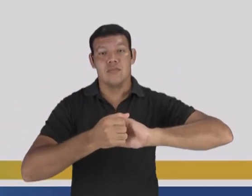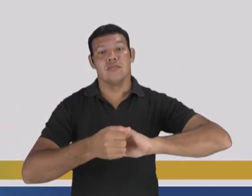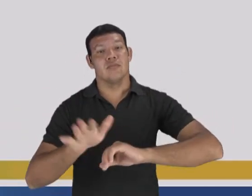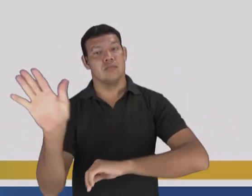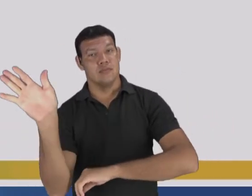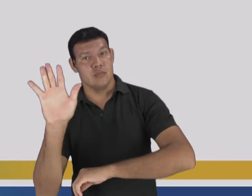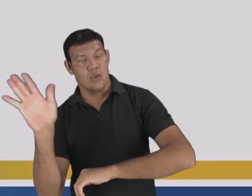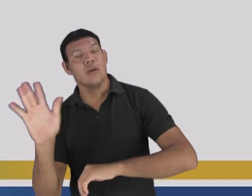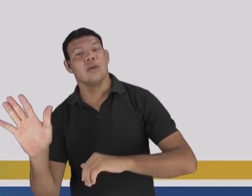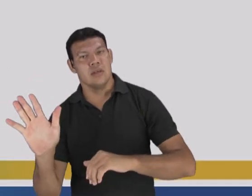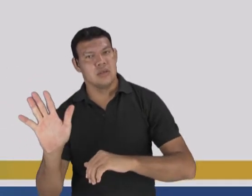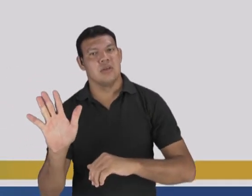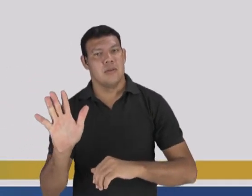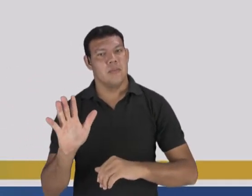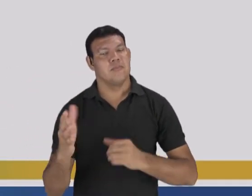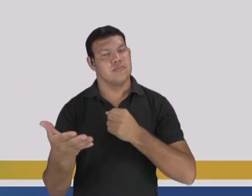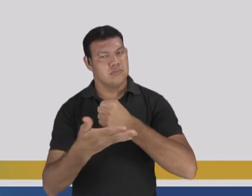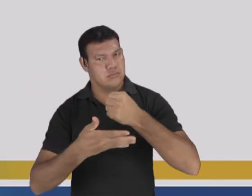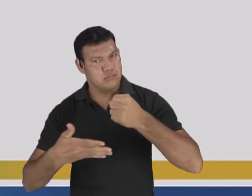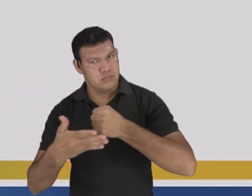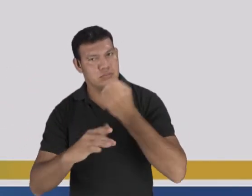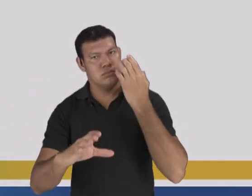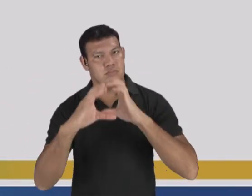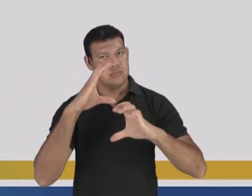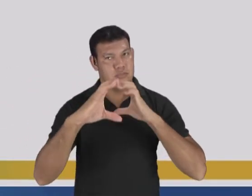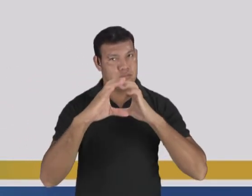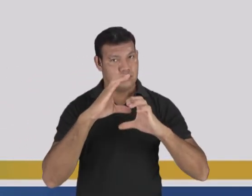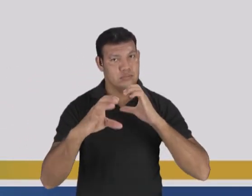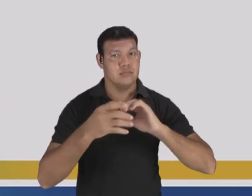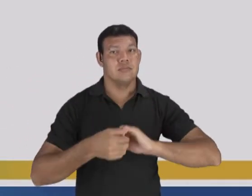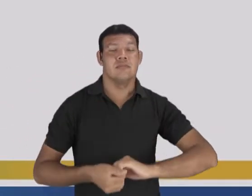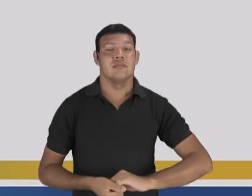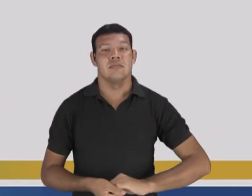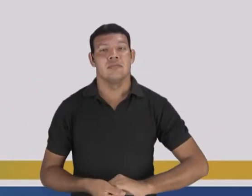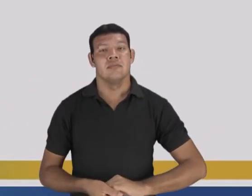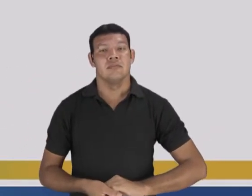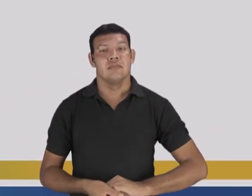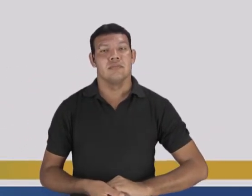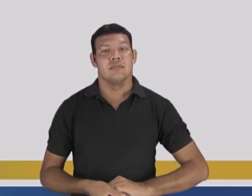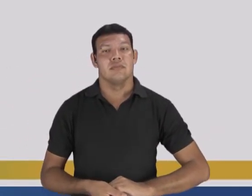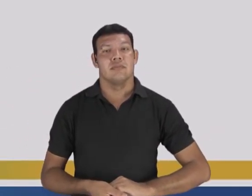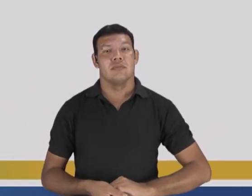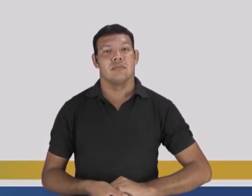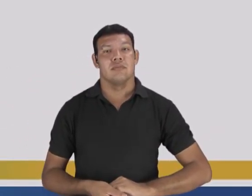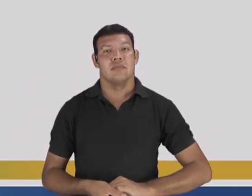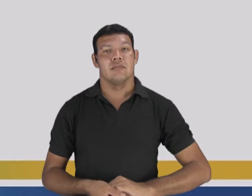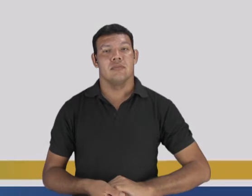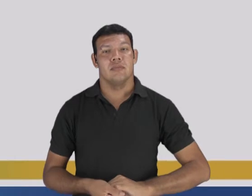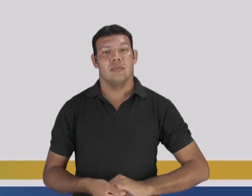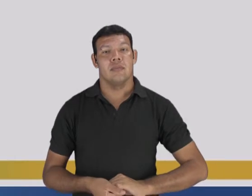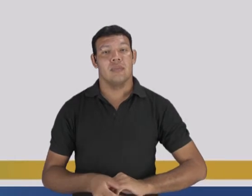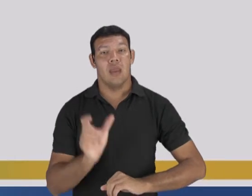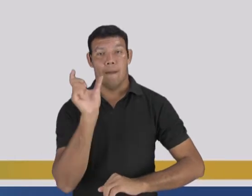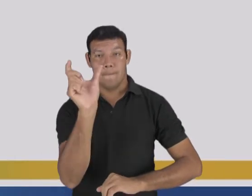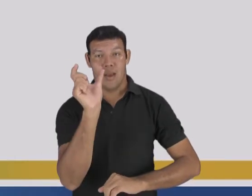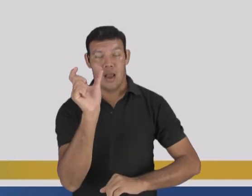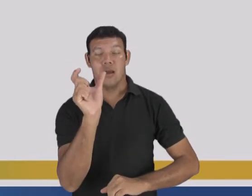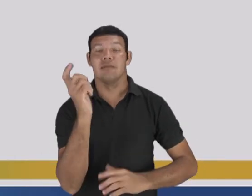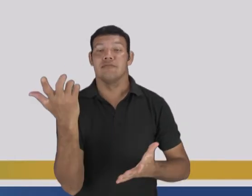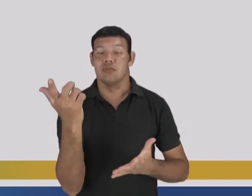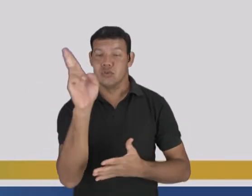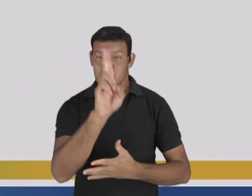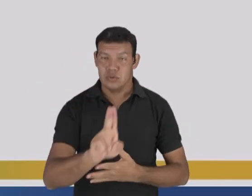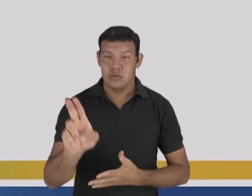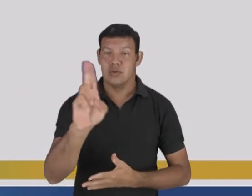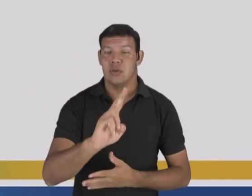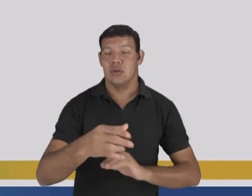da comunicação espanhola, né, e latino também. Então, são esses termos, né, que eu utilizo para